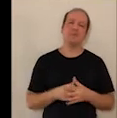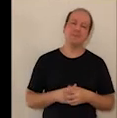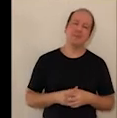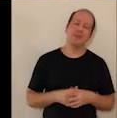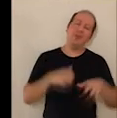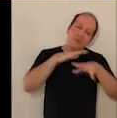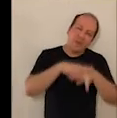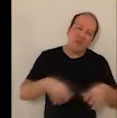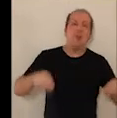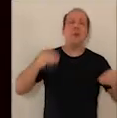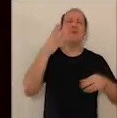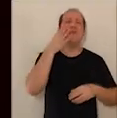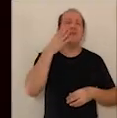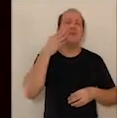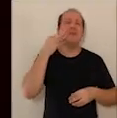Fique bom, Volpone.